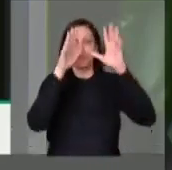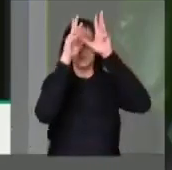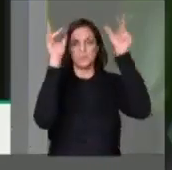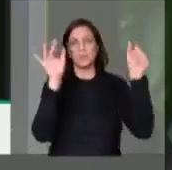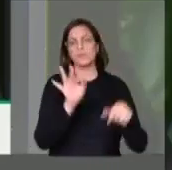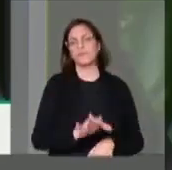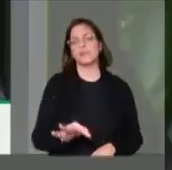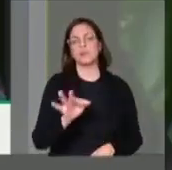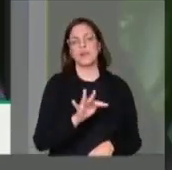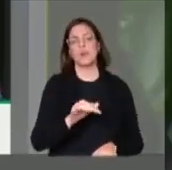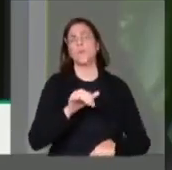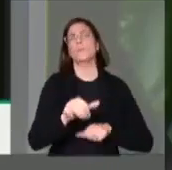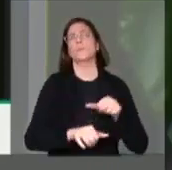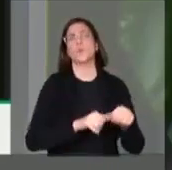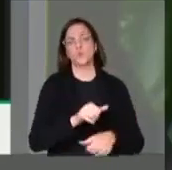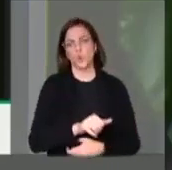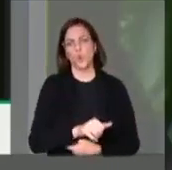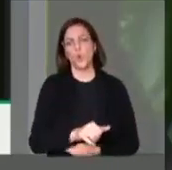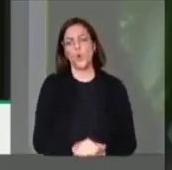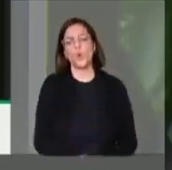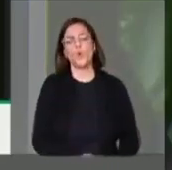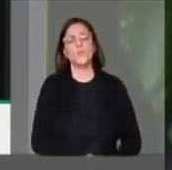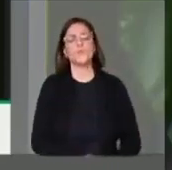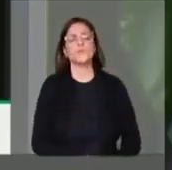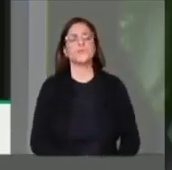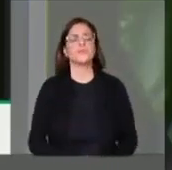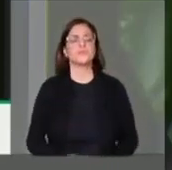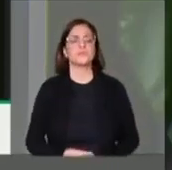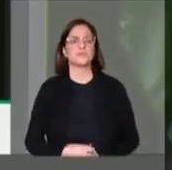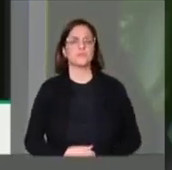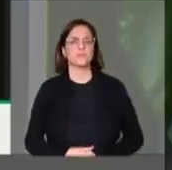Tribunal Federal, dizendo que há